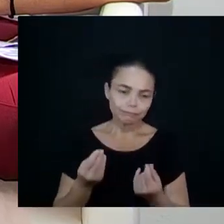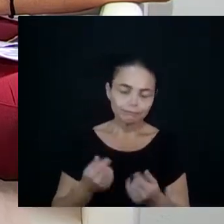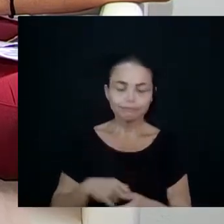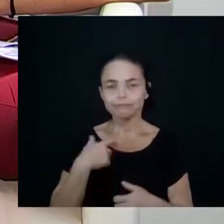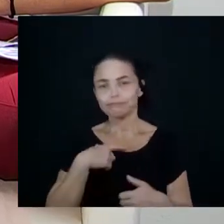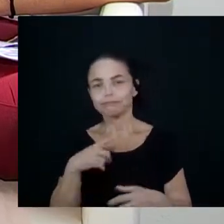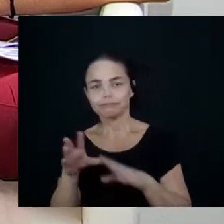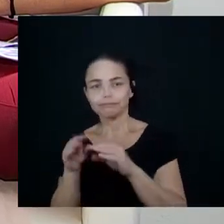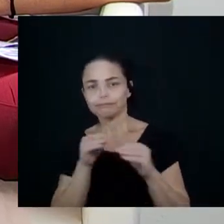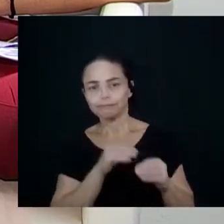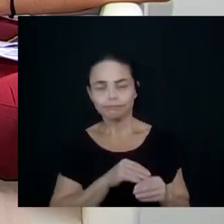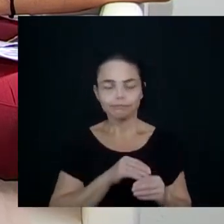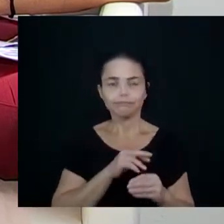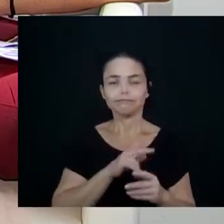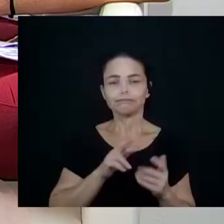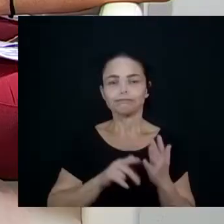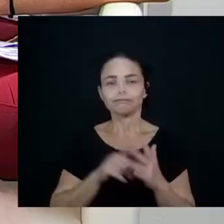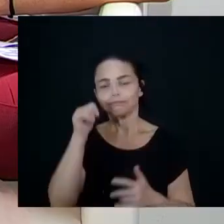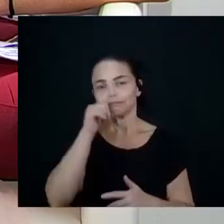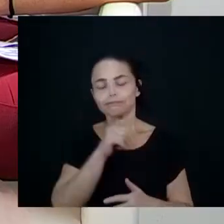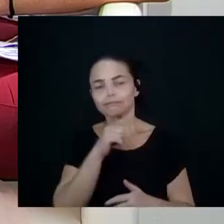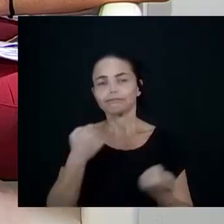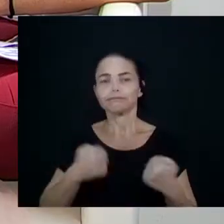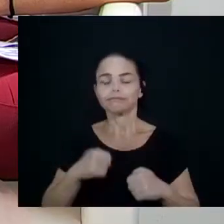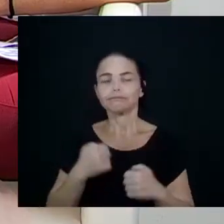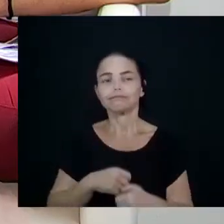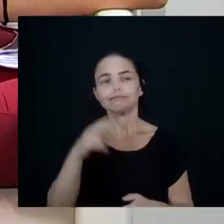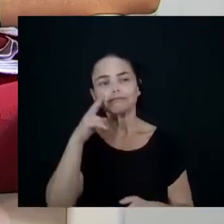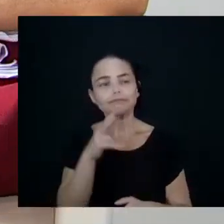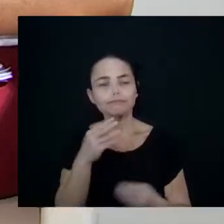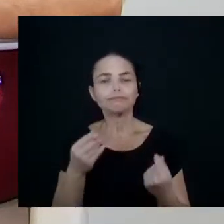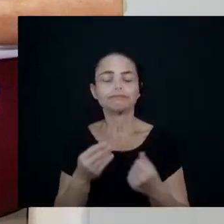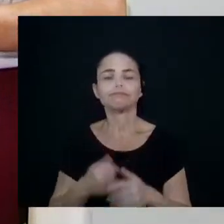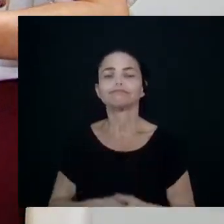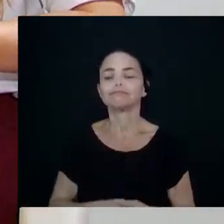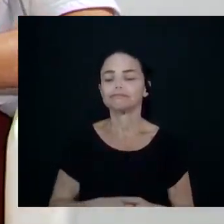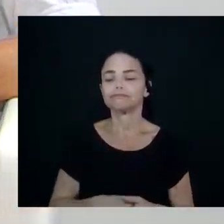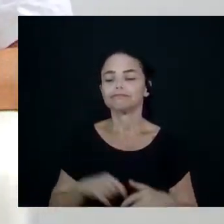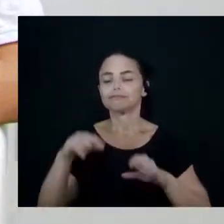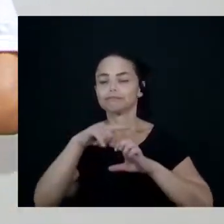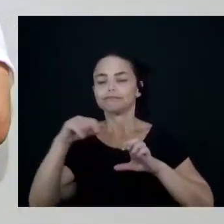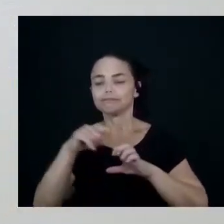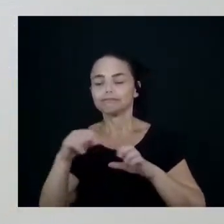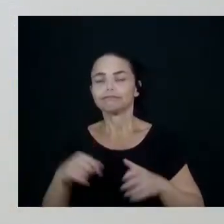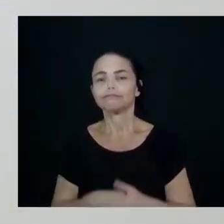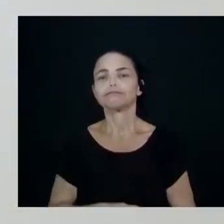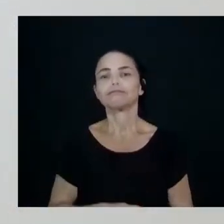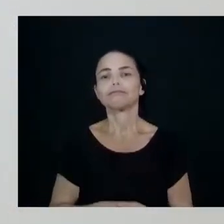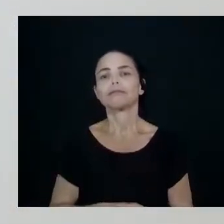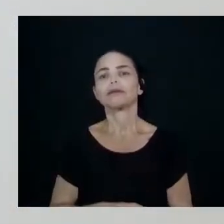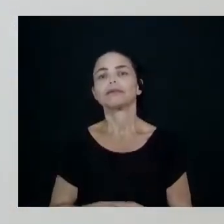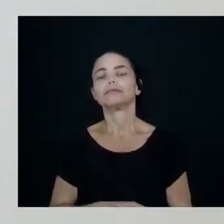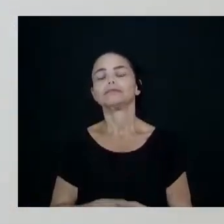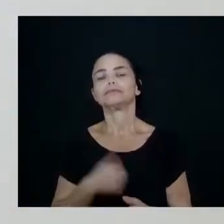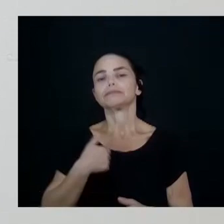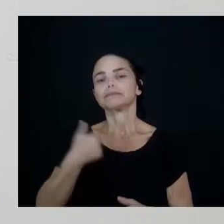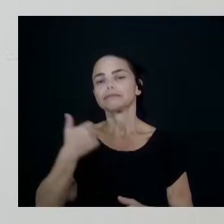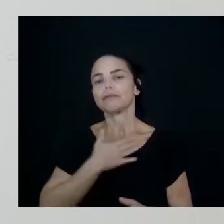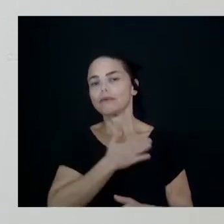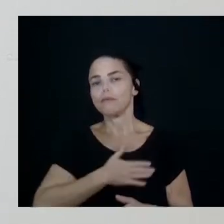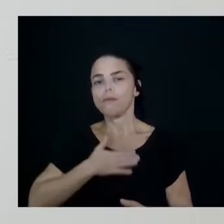mulheres que também precisam ter esse olhar além do empreendedorismo? Sim, em primeiro lugar, prazer, obrigada pelo